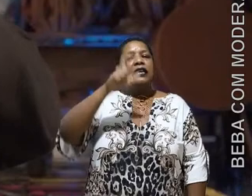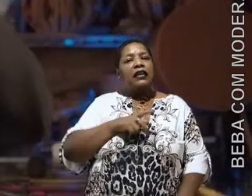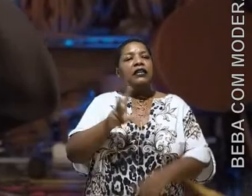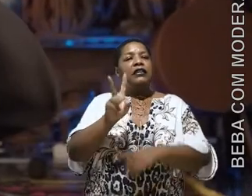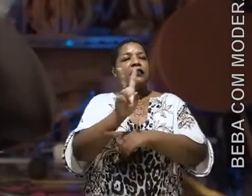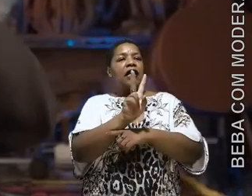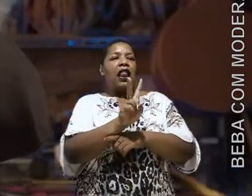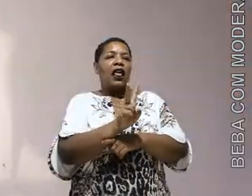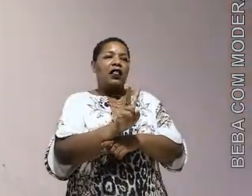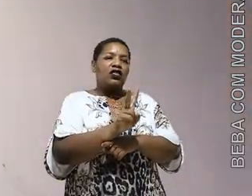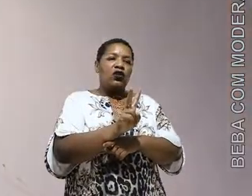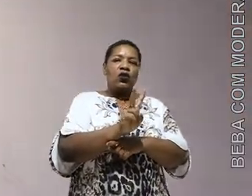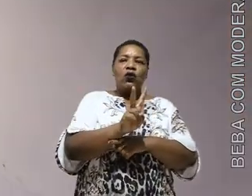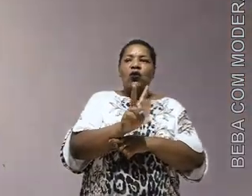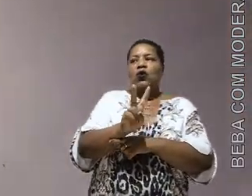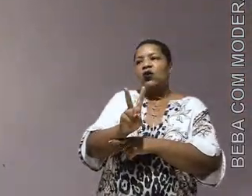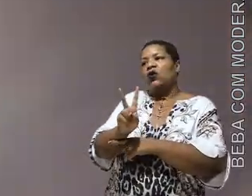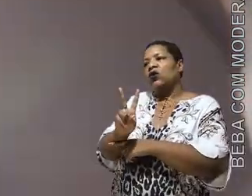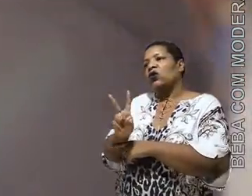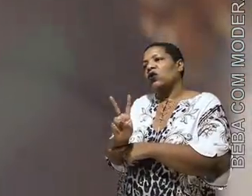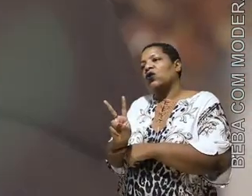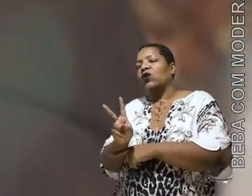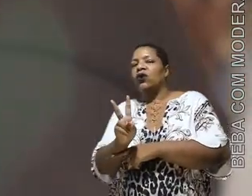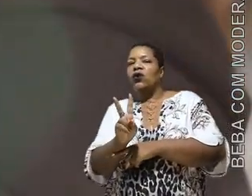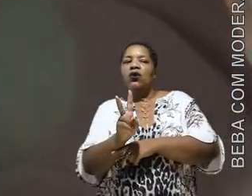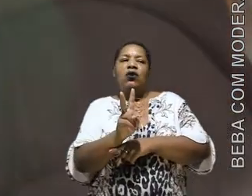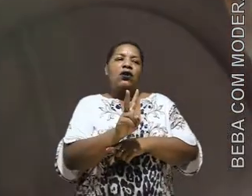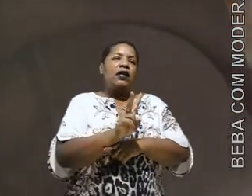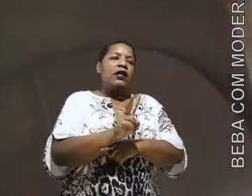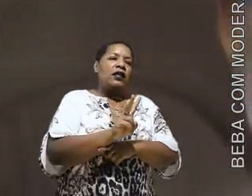bicho sambista ralador gelador